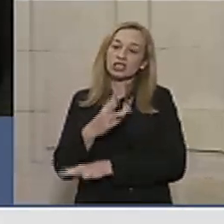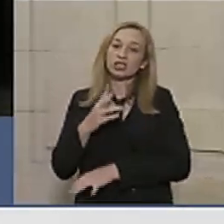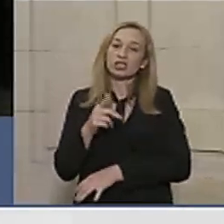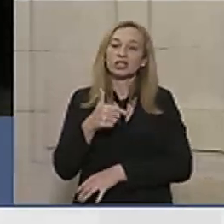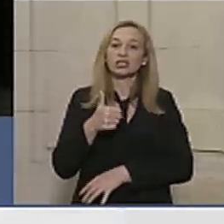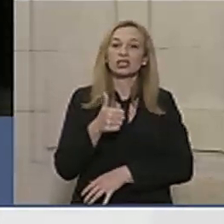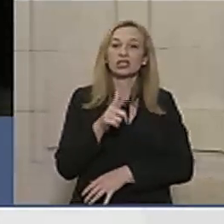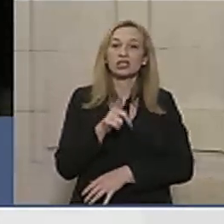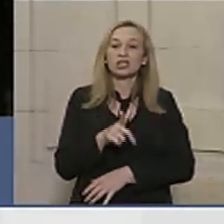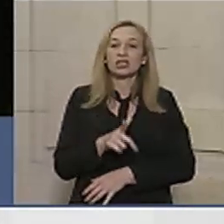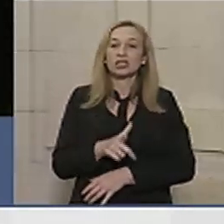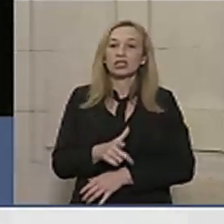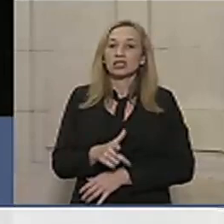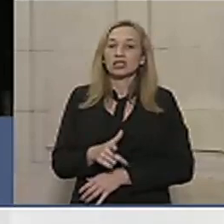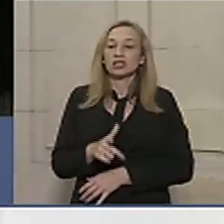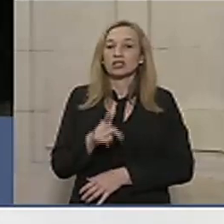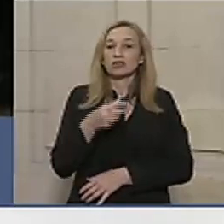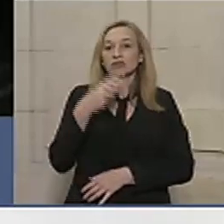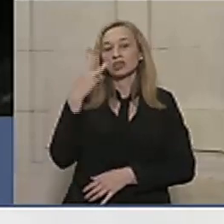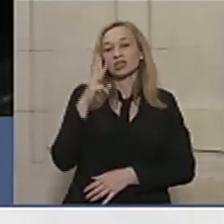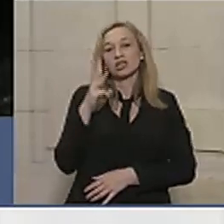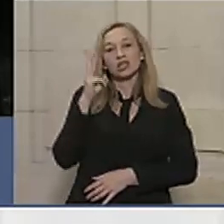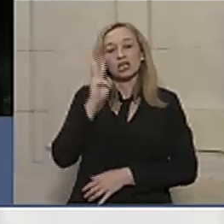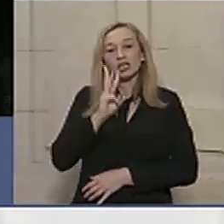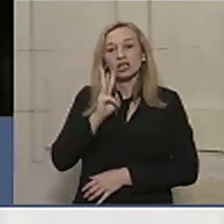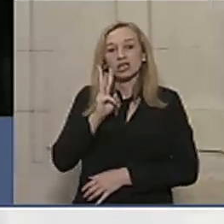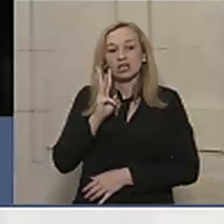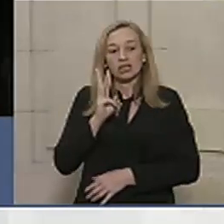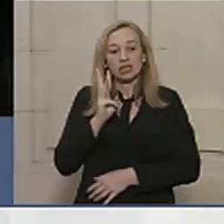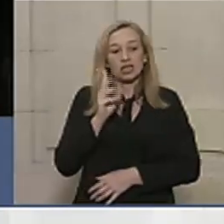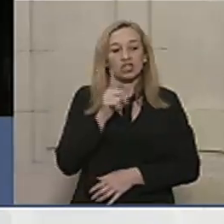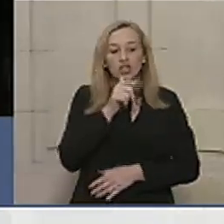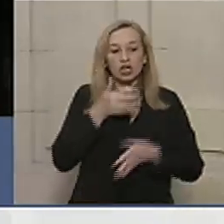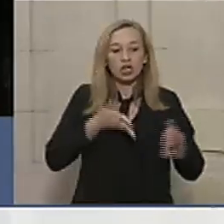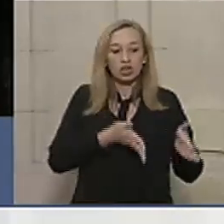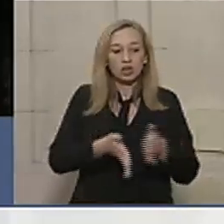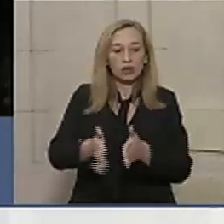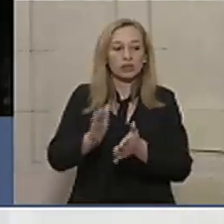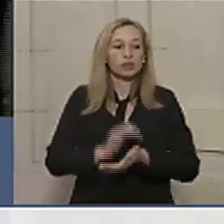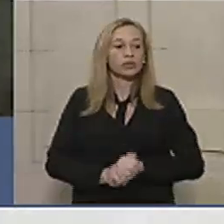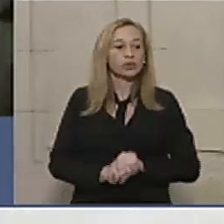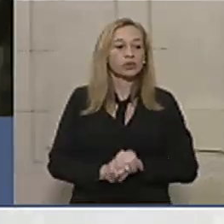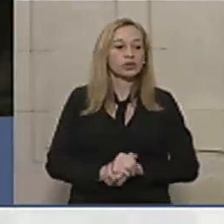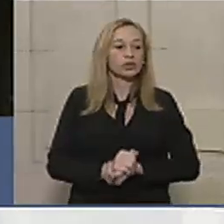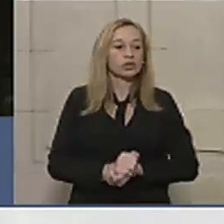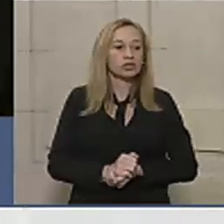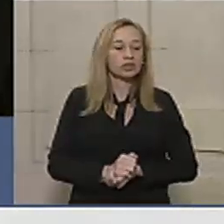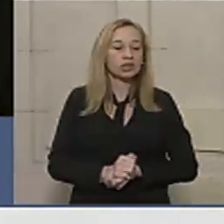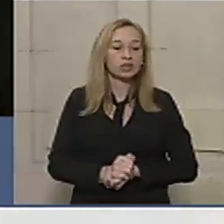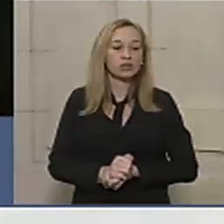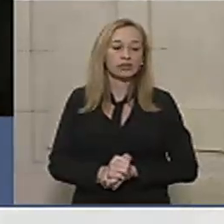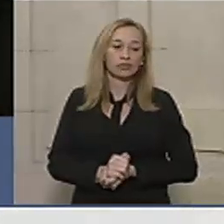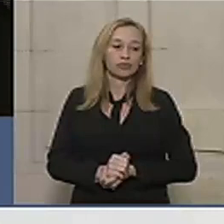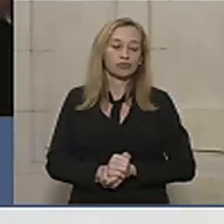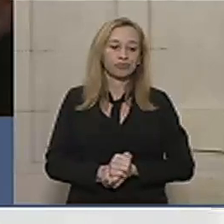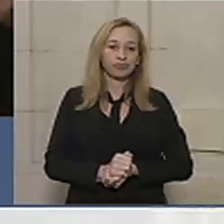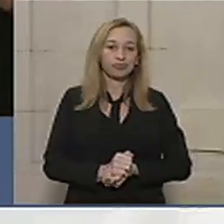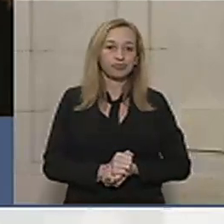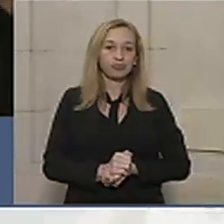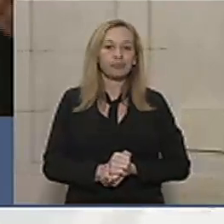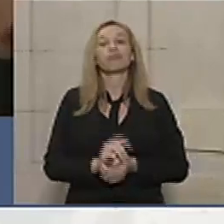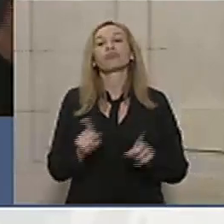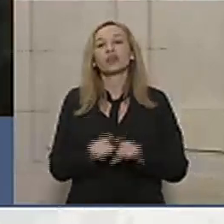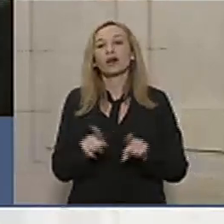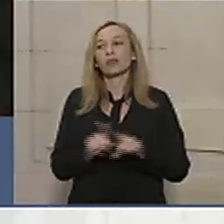um grande companheiro aí. Muito obrigado pela sua presença, assim como de uma das maiores lideranças jovens desse estado, que é o